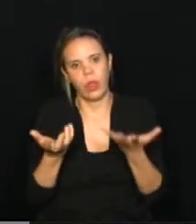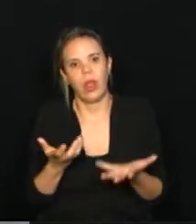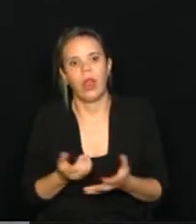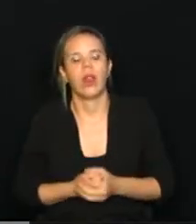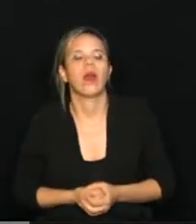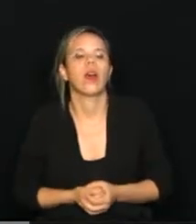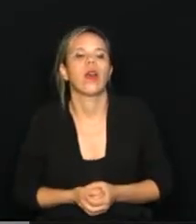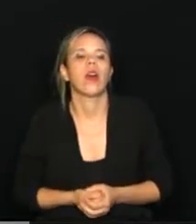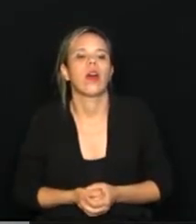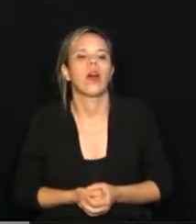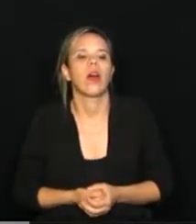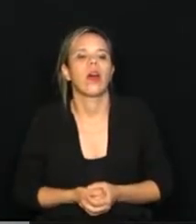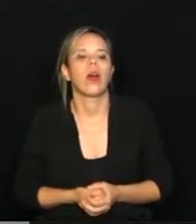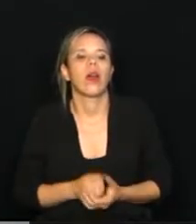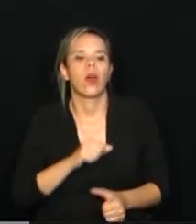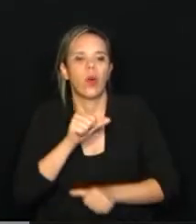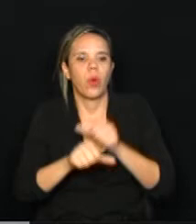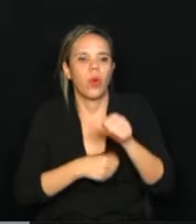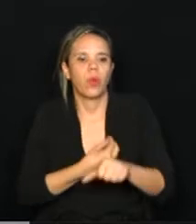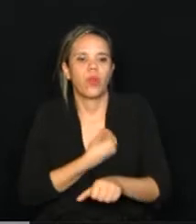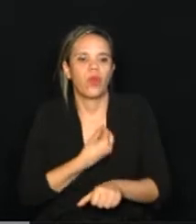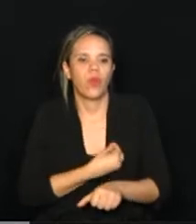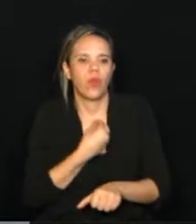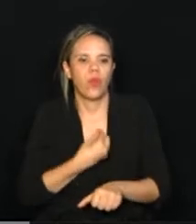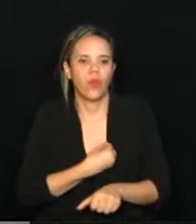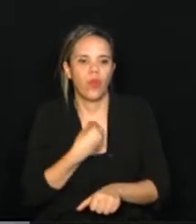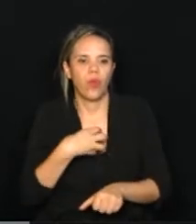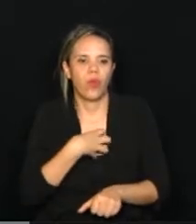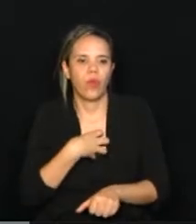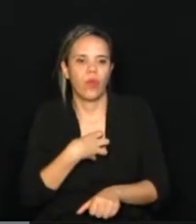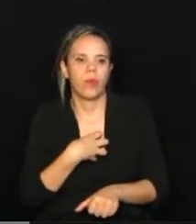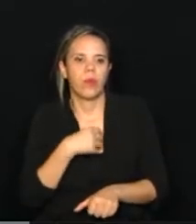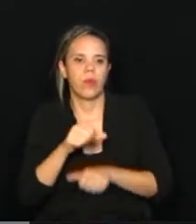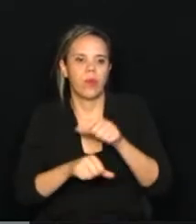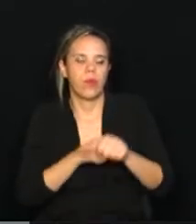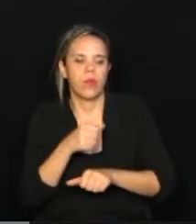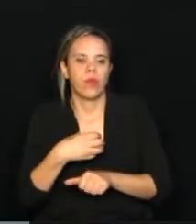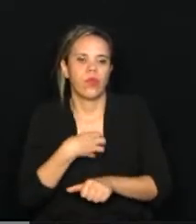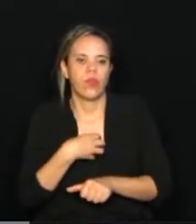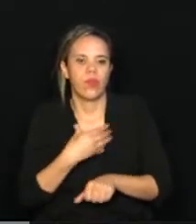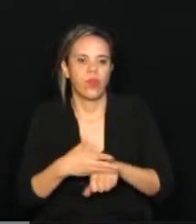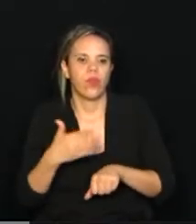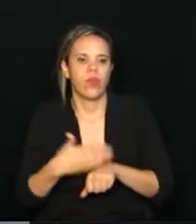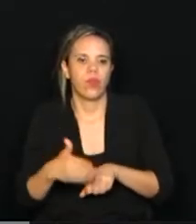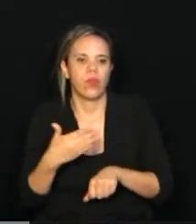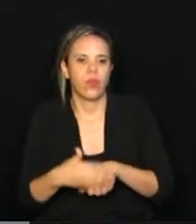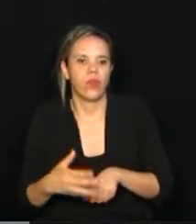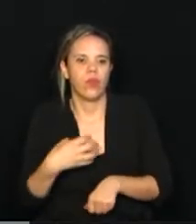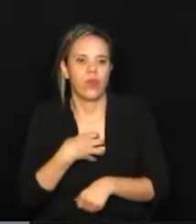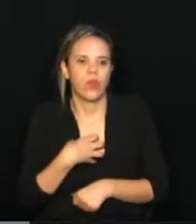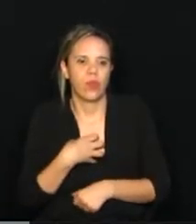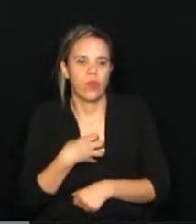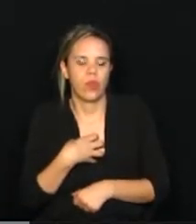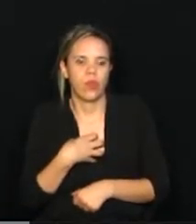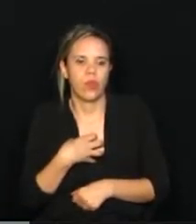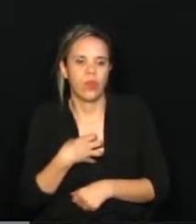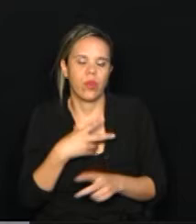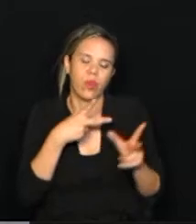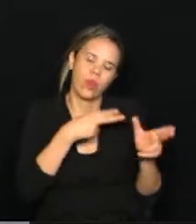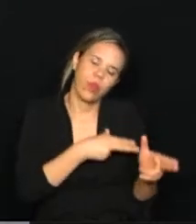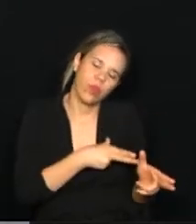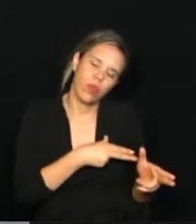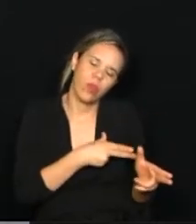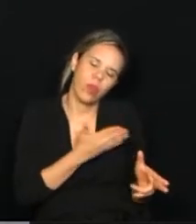Então eu mudei minha rotina de vida, mudei meu jeito de treinar, meu jeito de dormir,